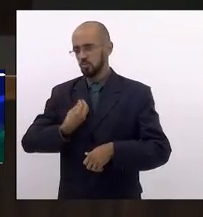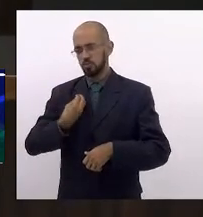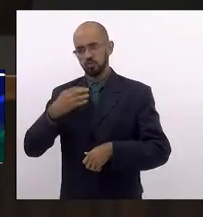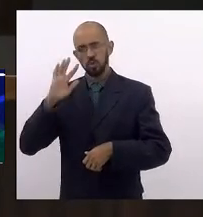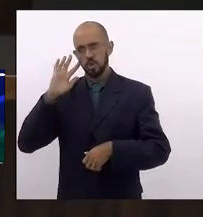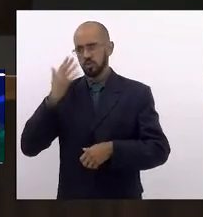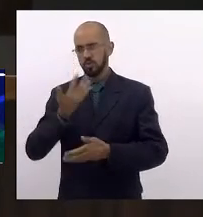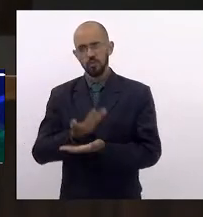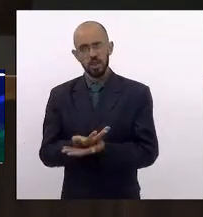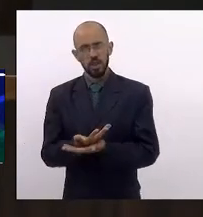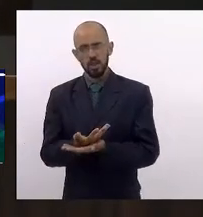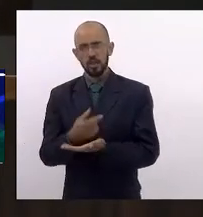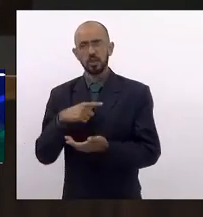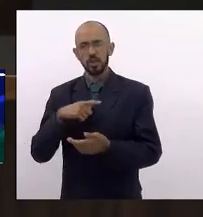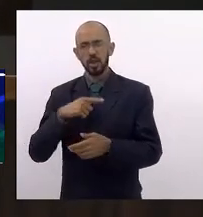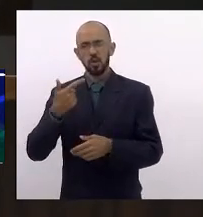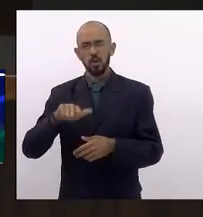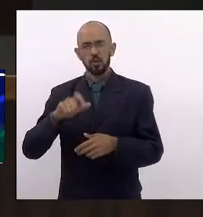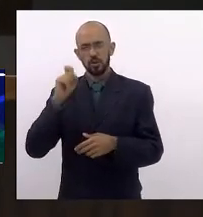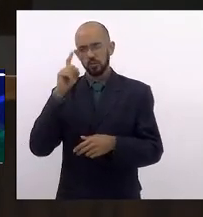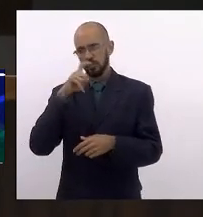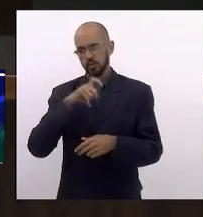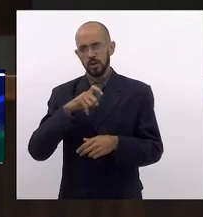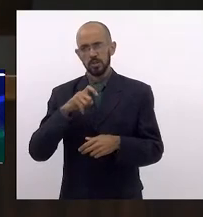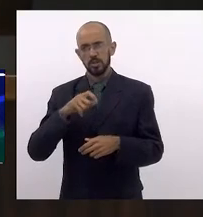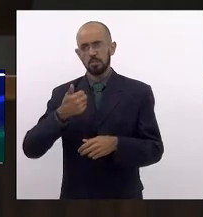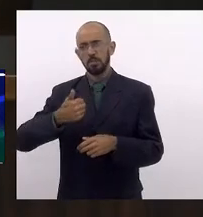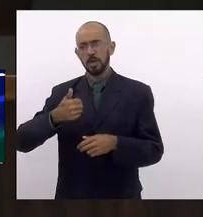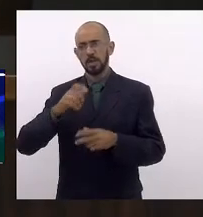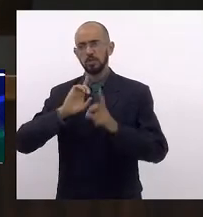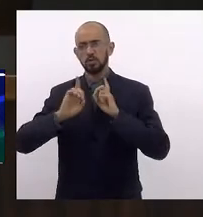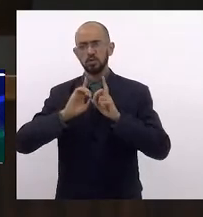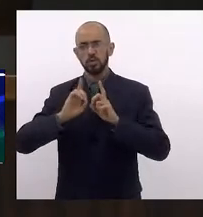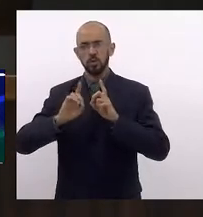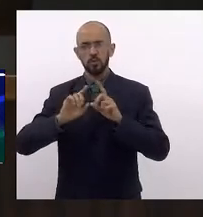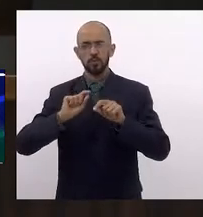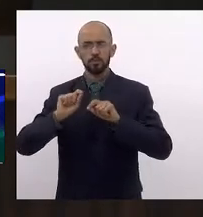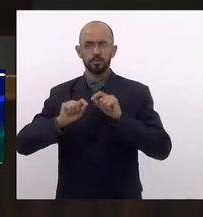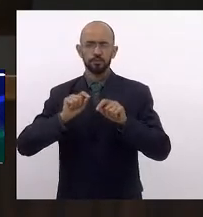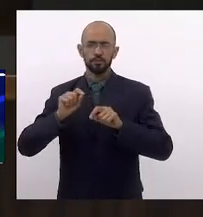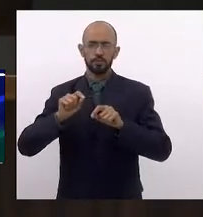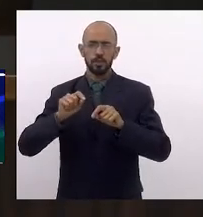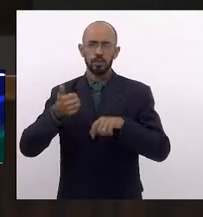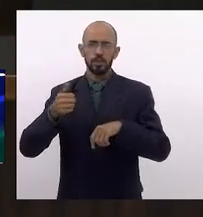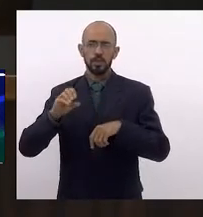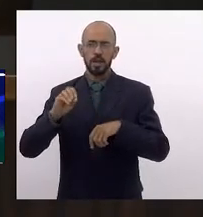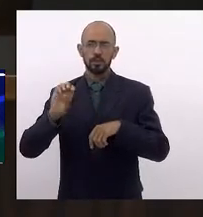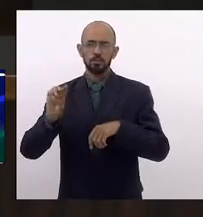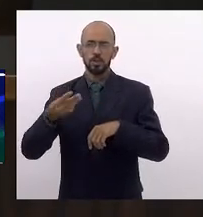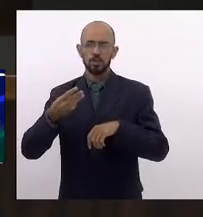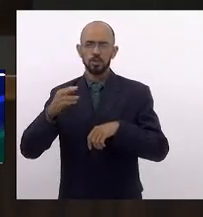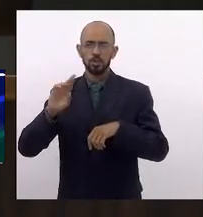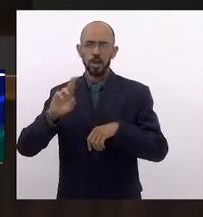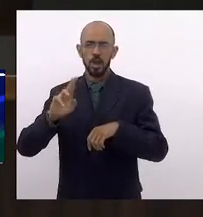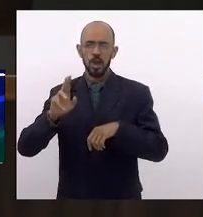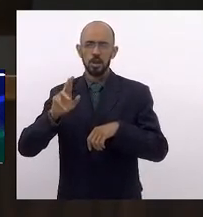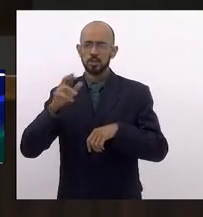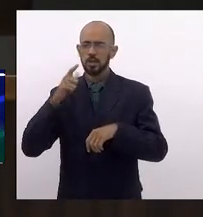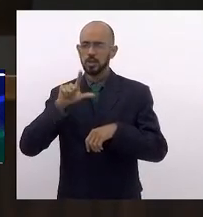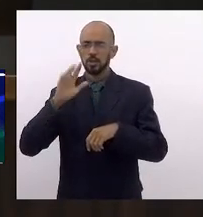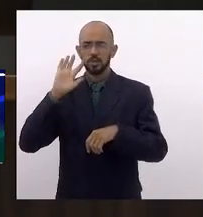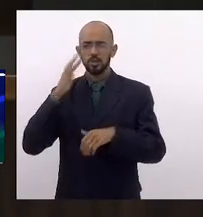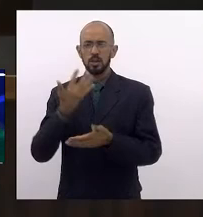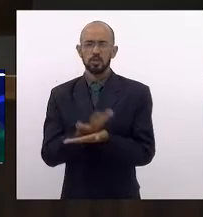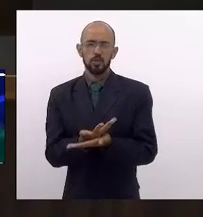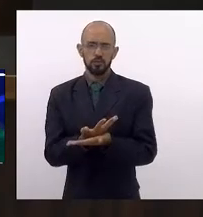também outra dificuldade como subestações primeira discussão ela que beberam encaminhamento aqui com 10 milhões de arte poderia resolver uma nova linha